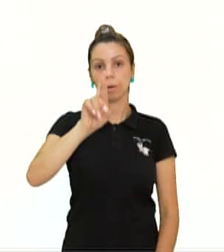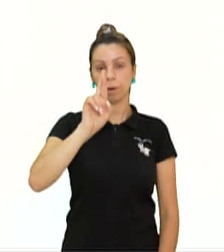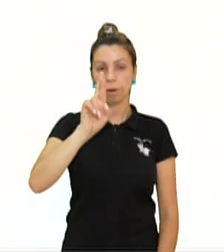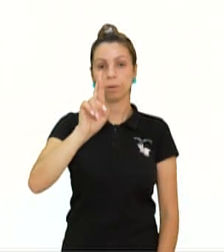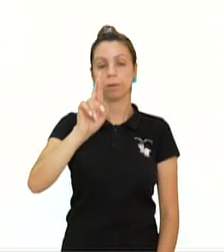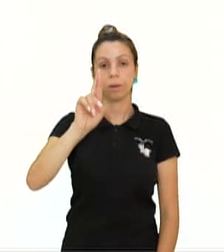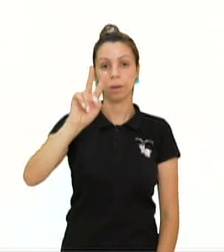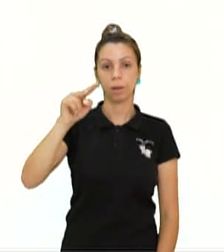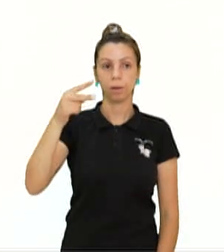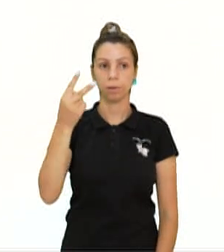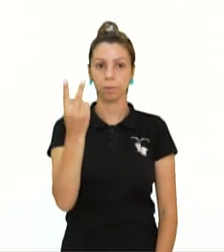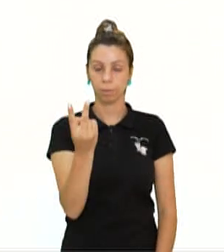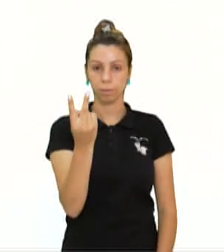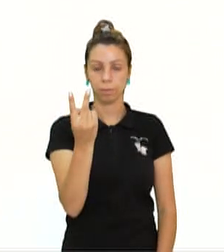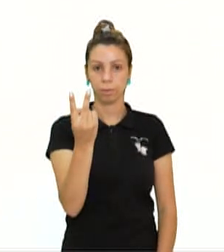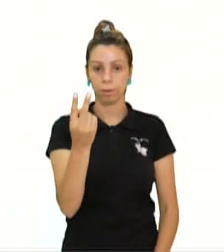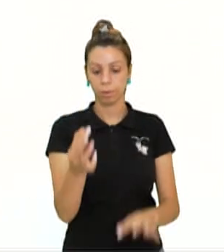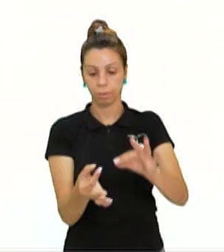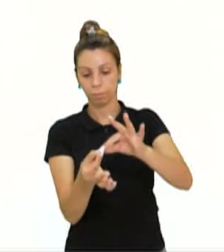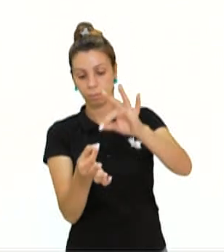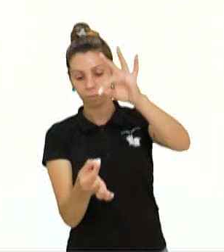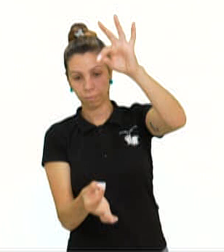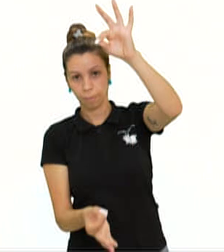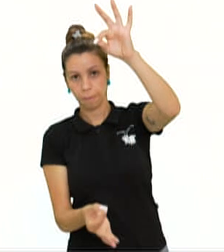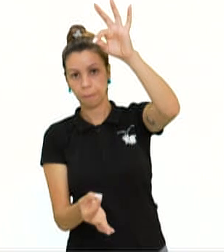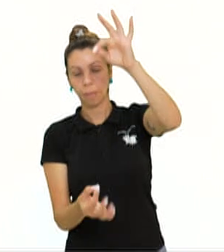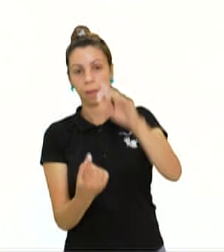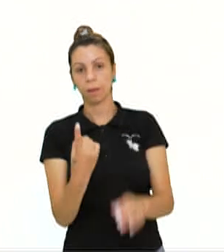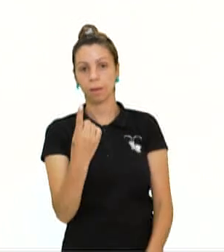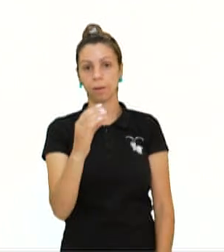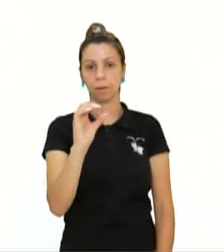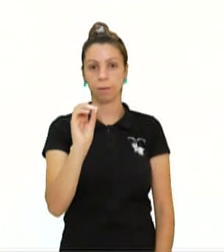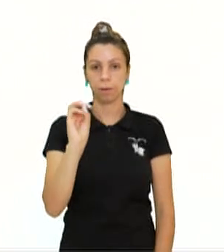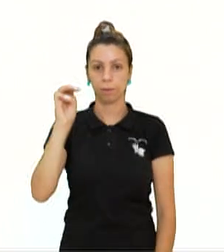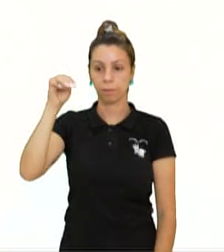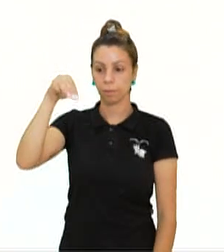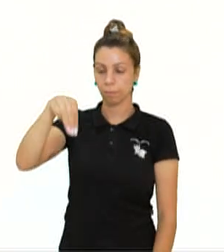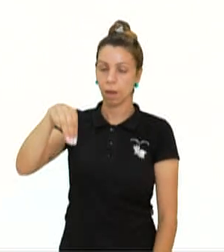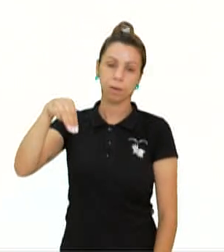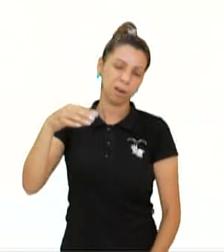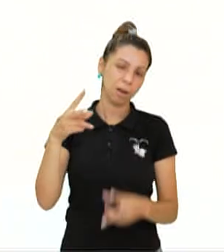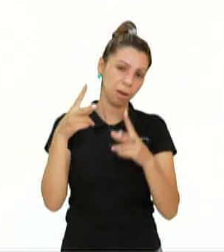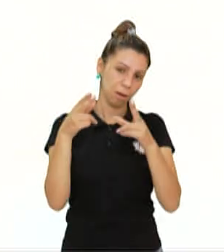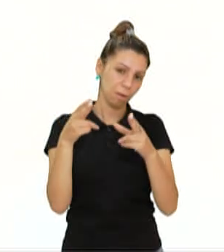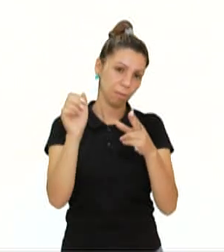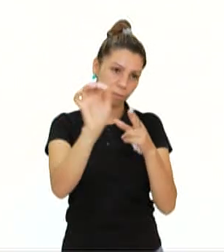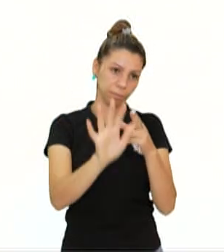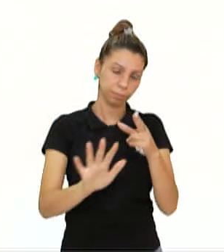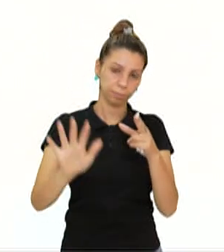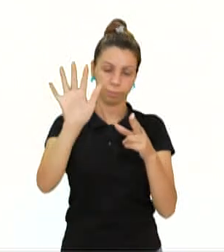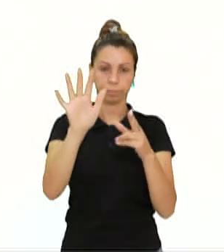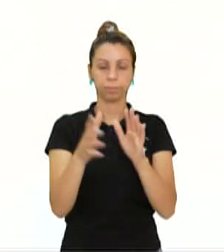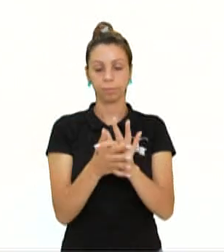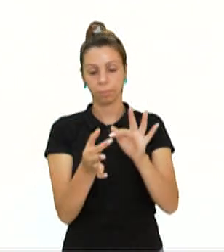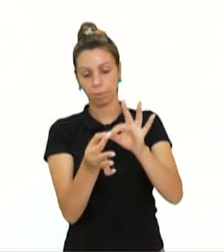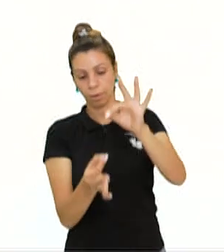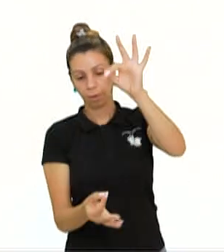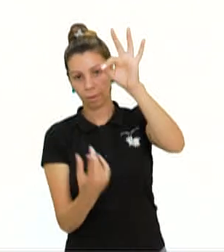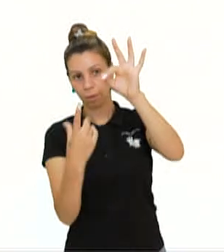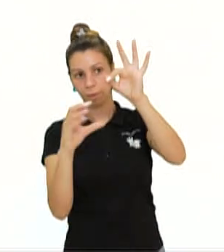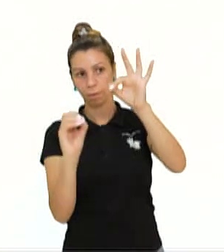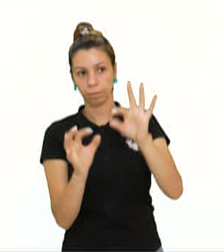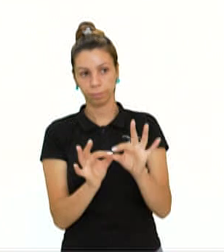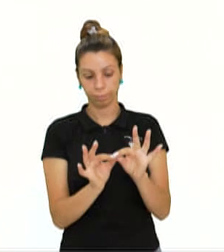altura é de 10 metros, como mostra a imagem a seguir, né? Então nós temos aqui a altura de 10 metros e o raio